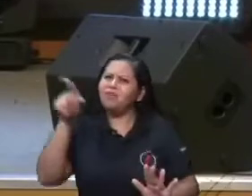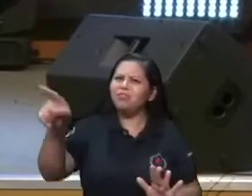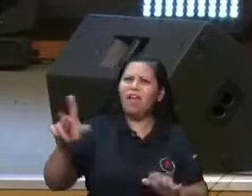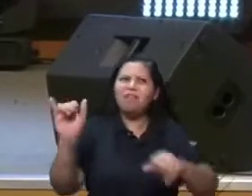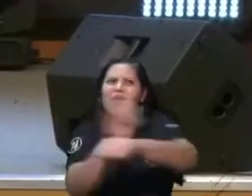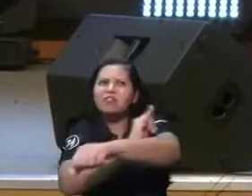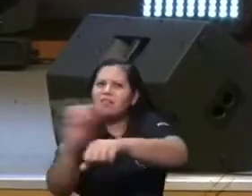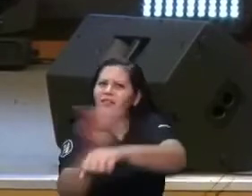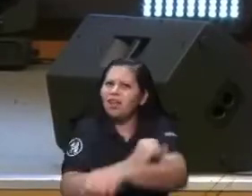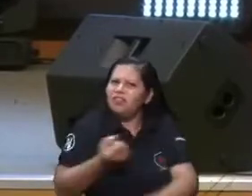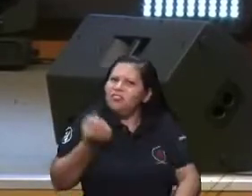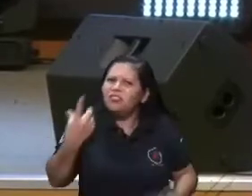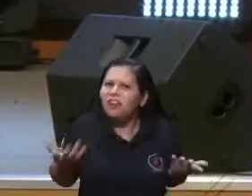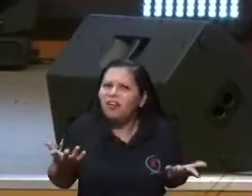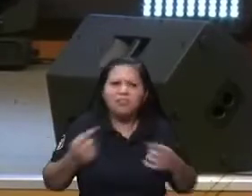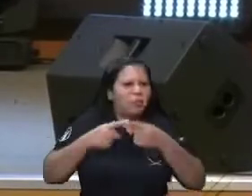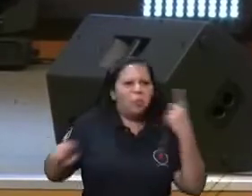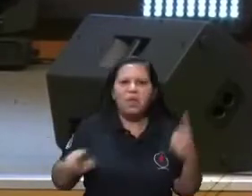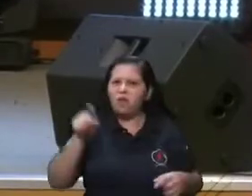age como uma serpente.